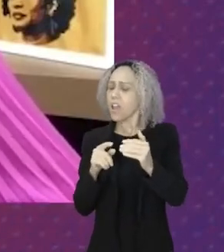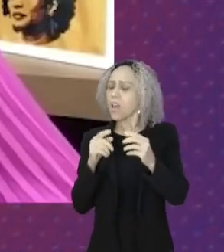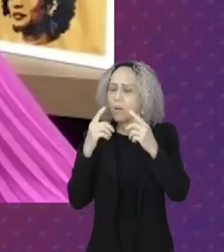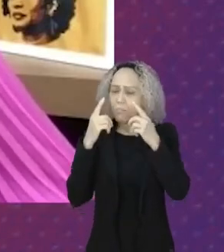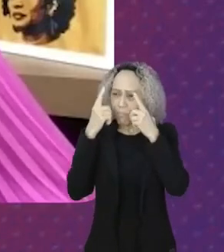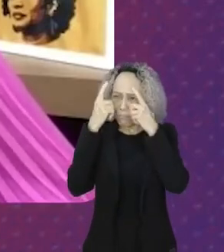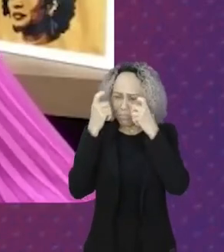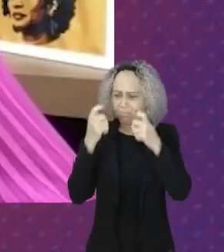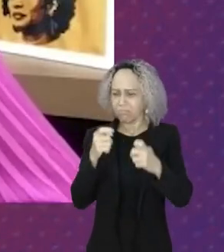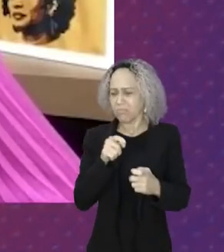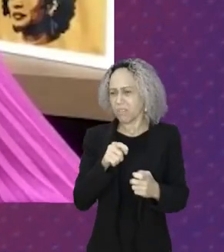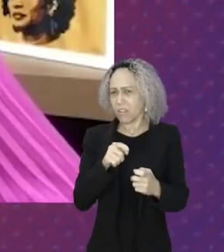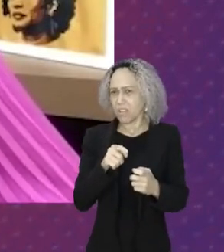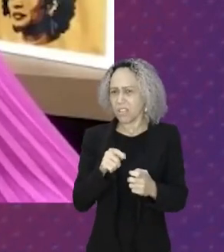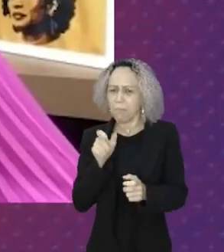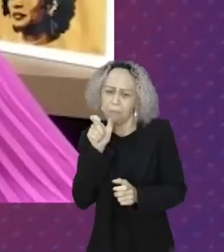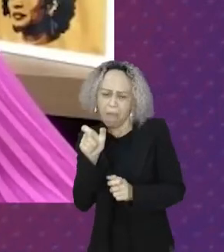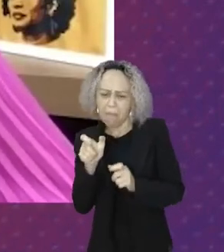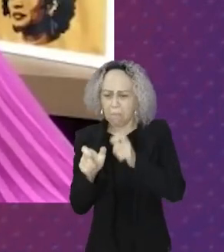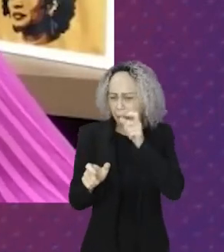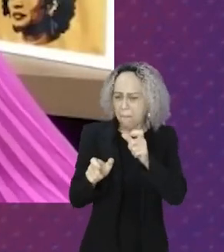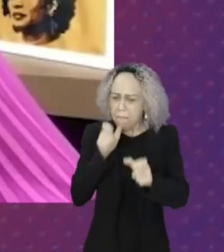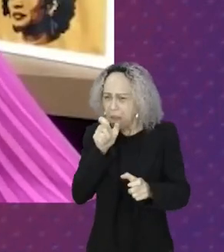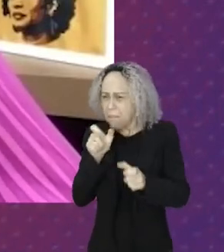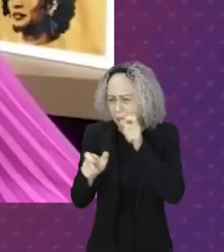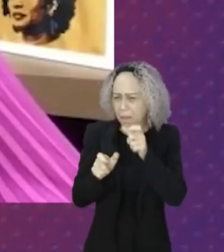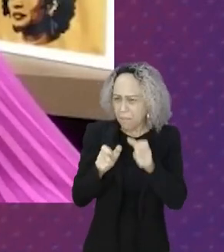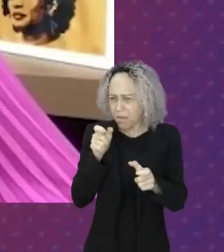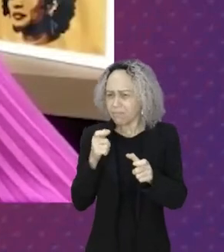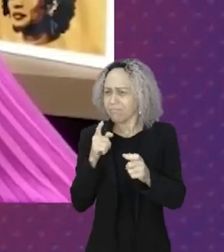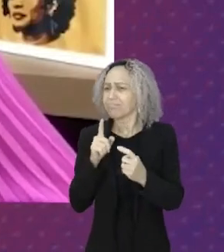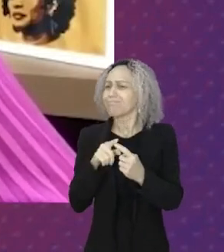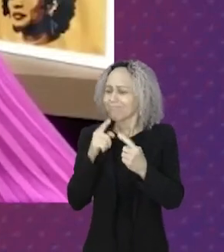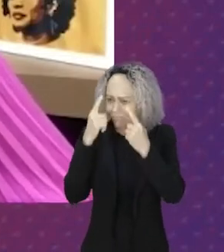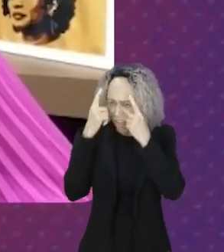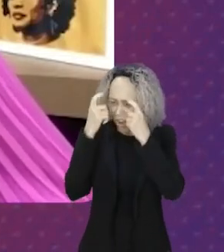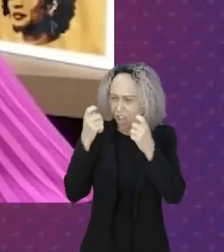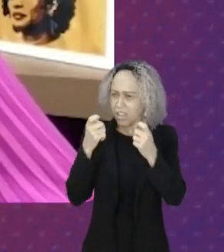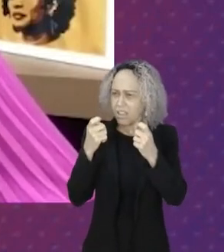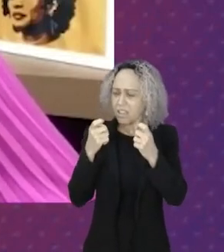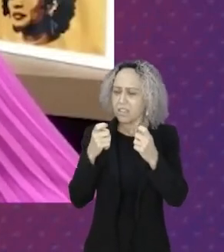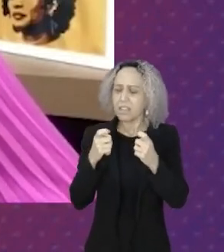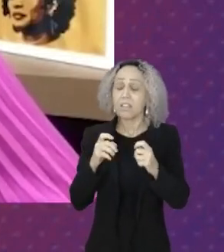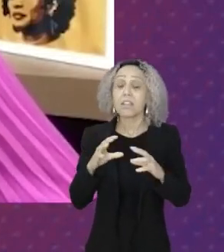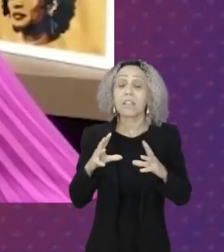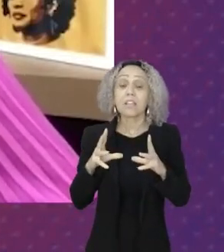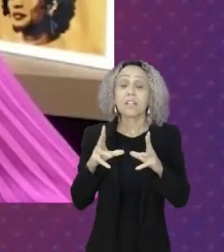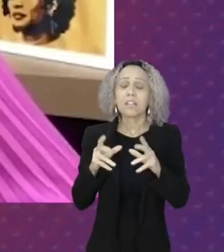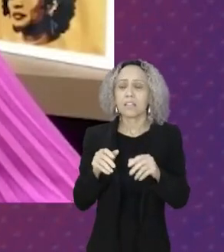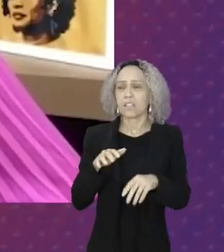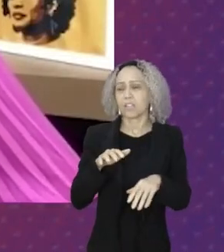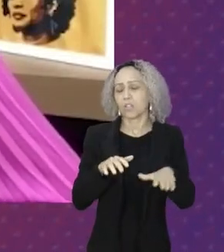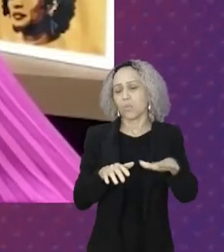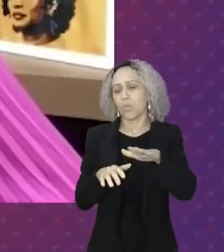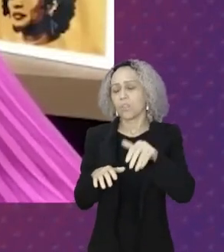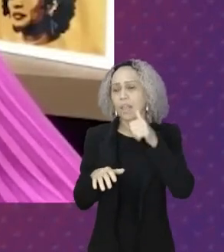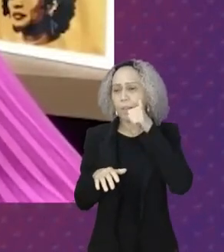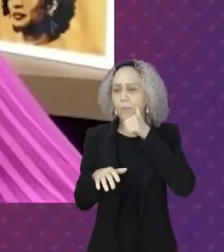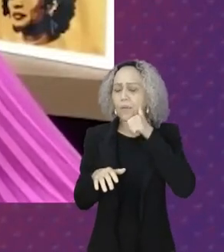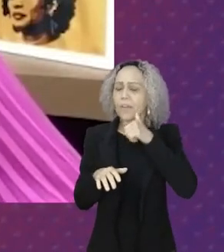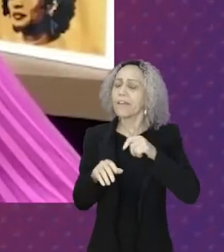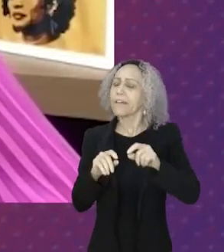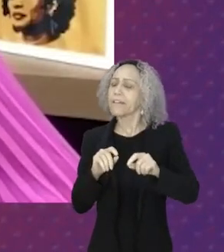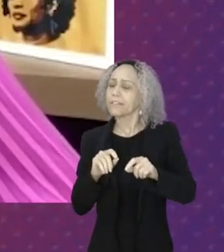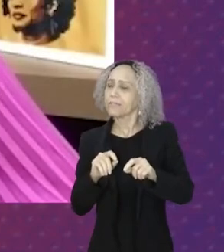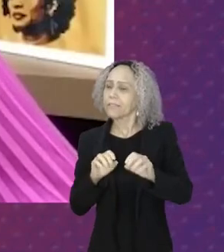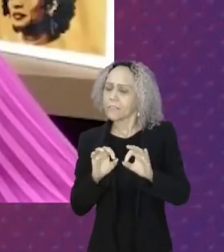que nós passamos no parlamento todos os dias é um tipo de violência, e que todas as mulheres em rede que se